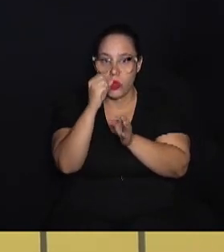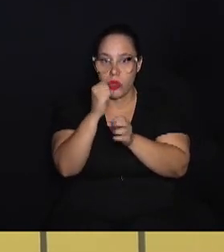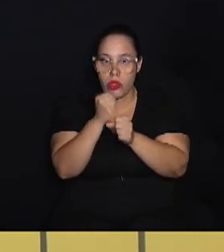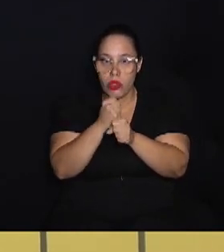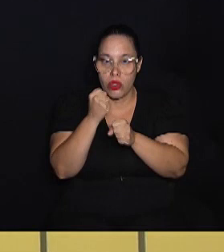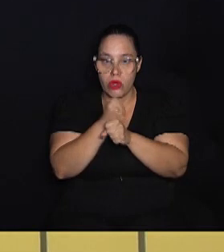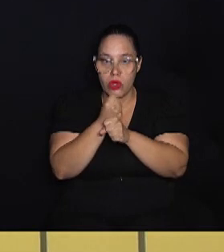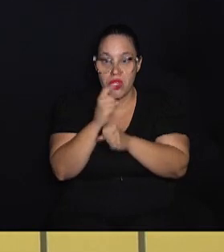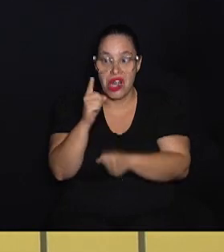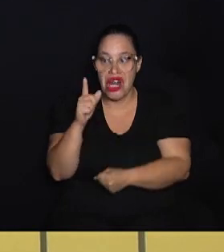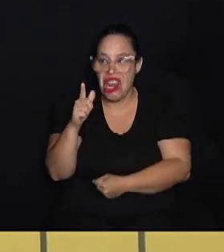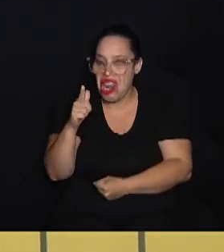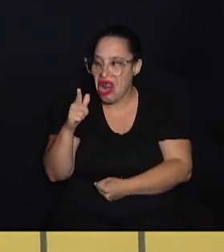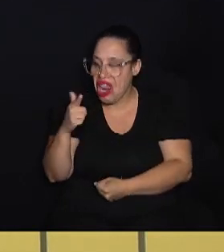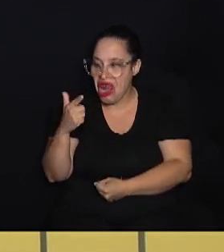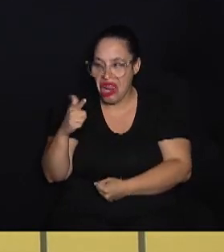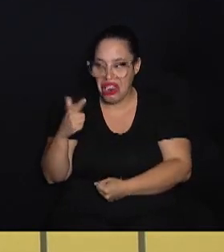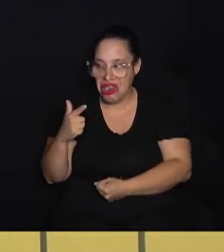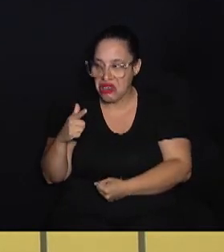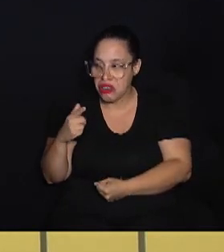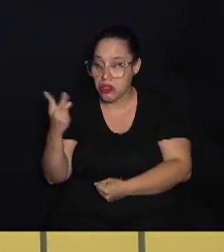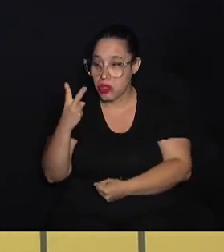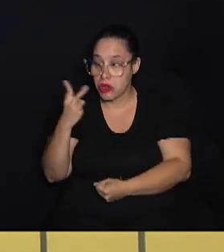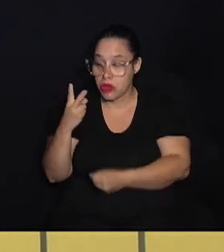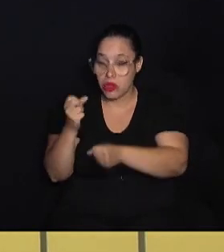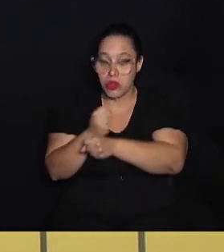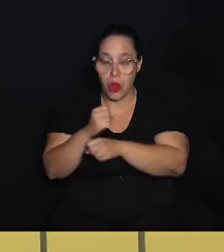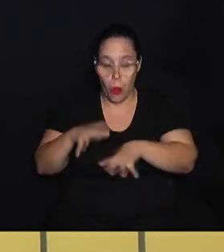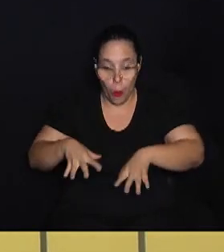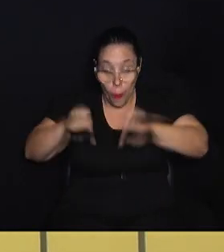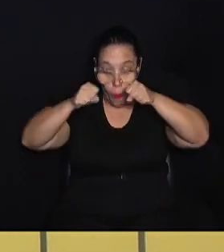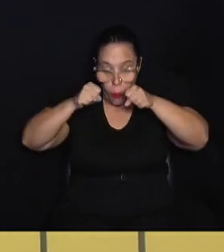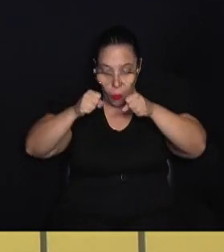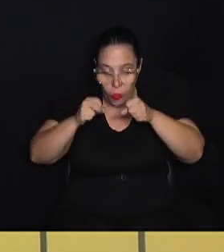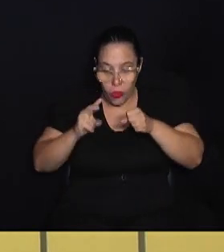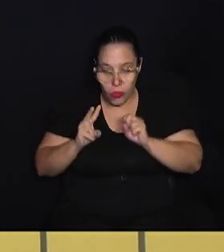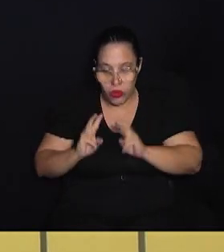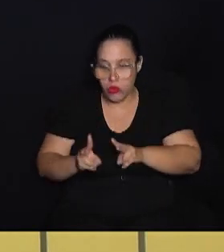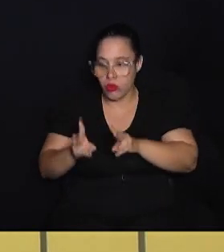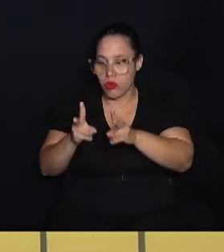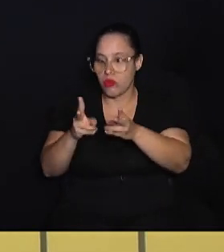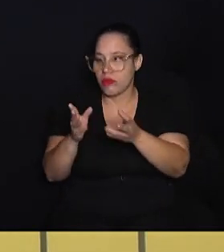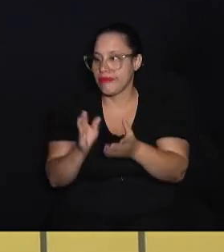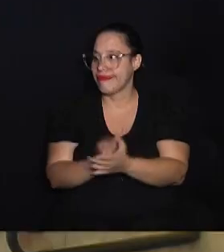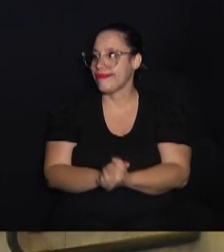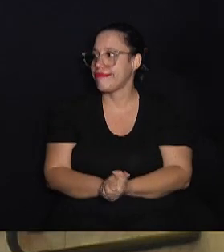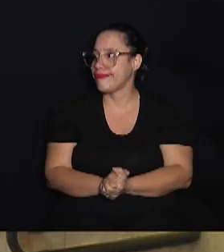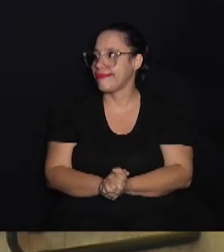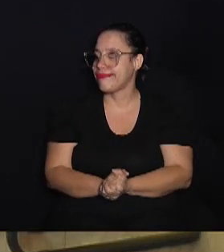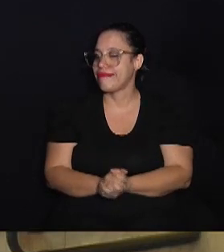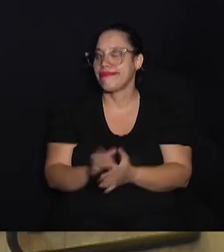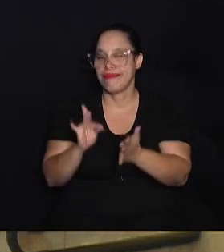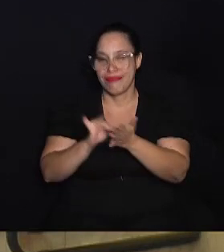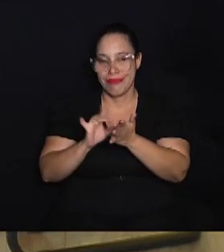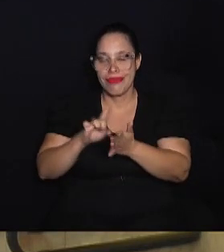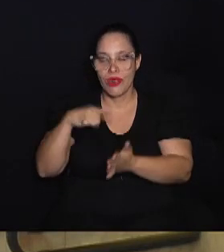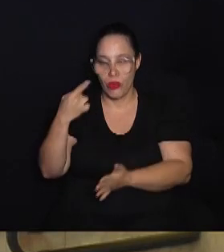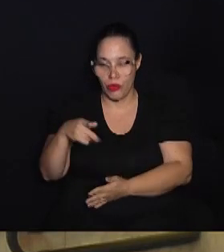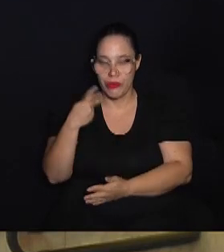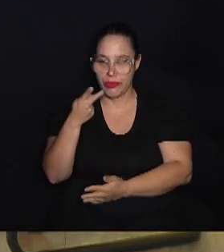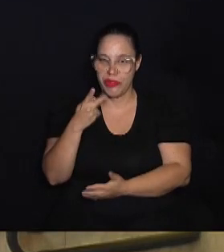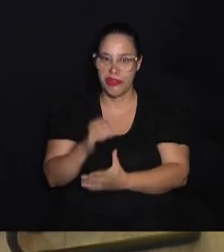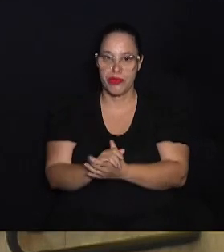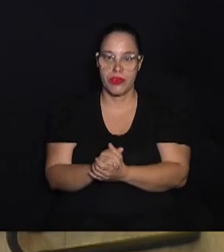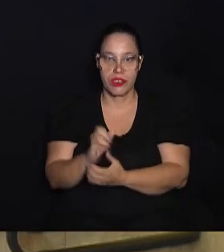tem nenhum registro de 2 anos tão secos consecutivos. Tá certo, então daqui a pouco a gente volta a se falar.